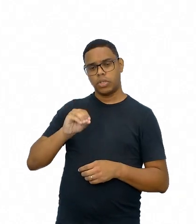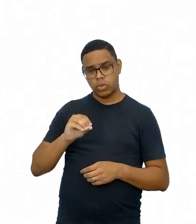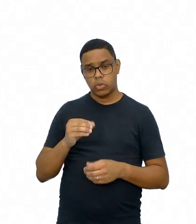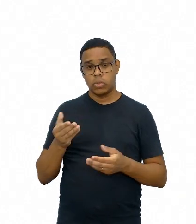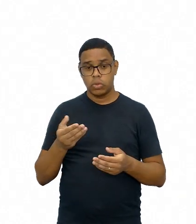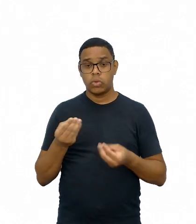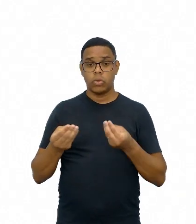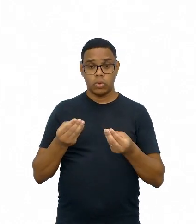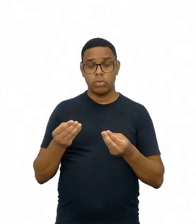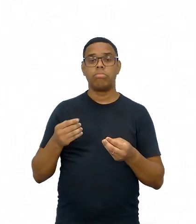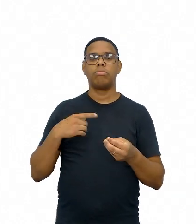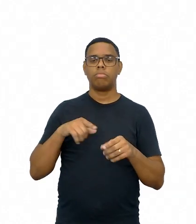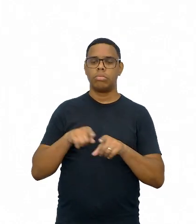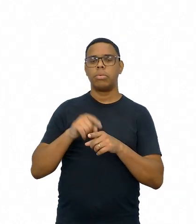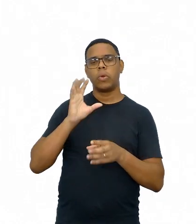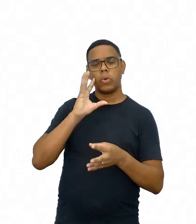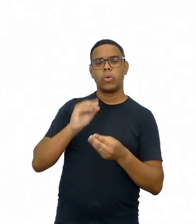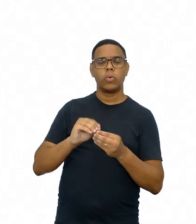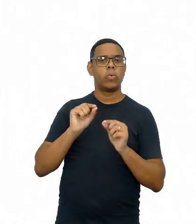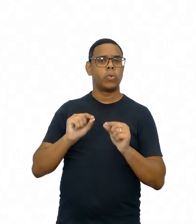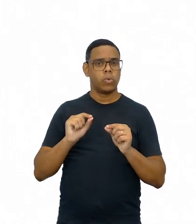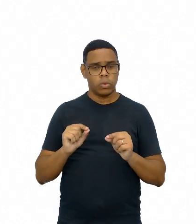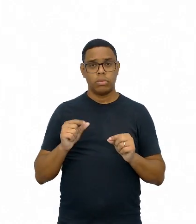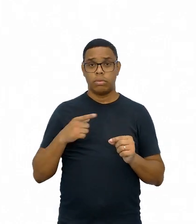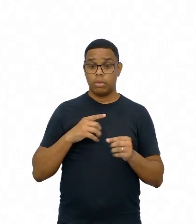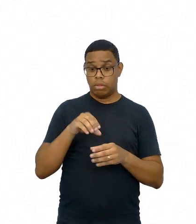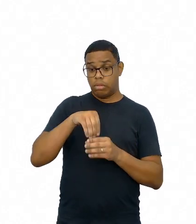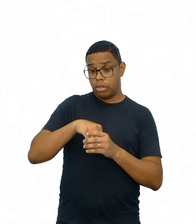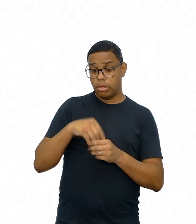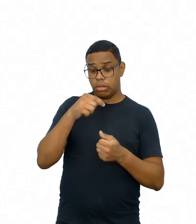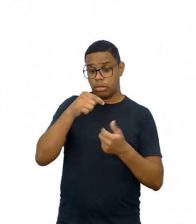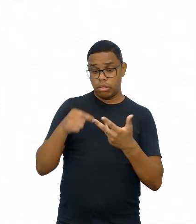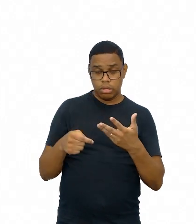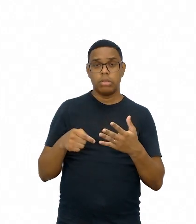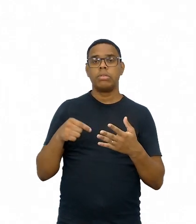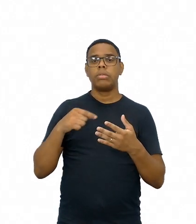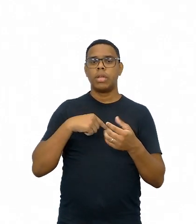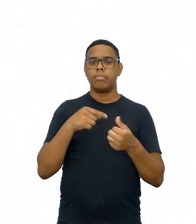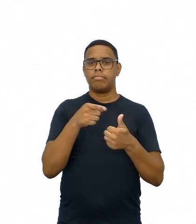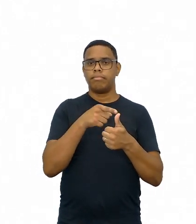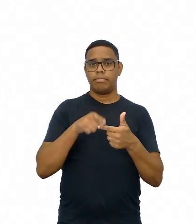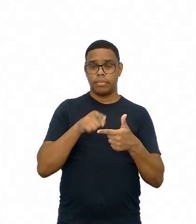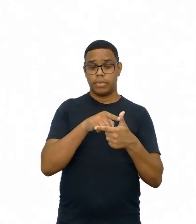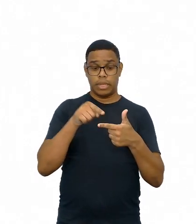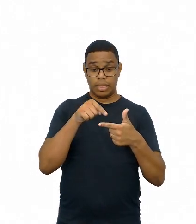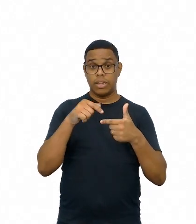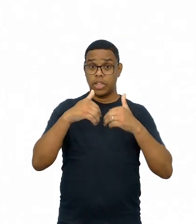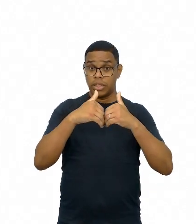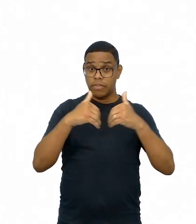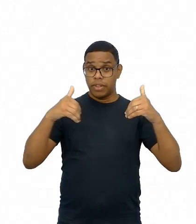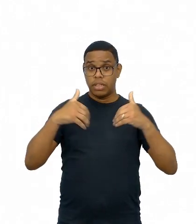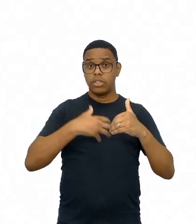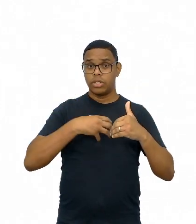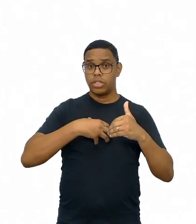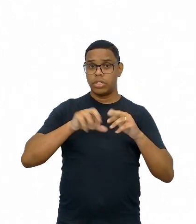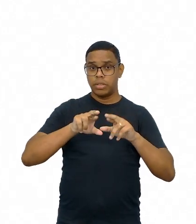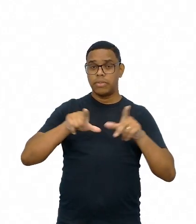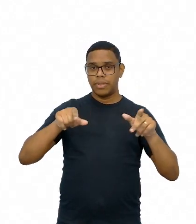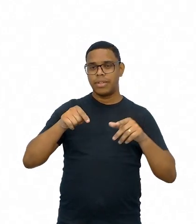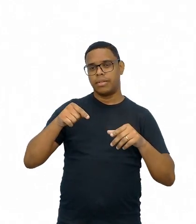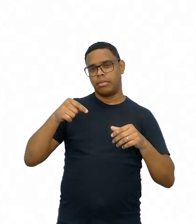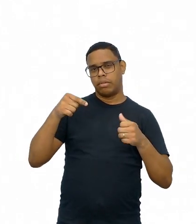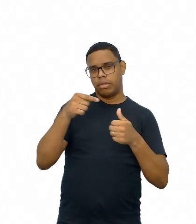pensamento algébrico, compreendendo que ele é composto por duas maneiras distintas aí de pensar,